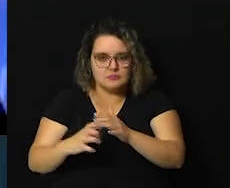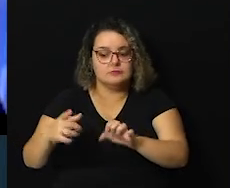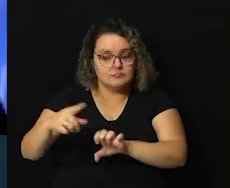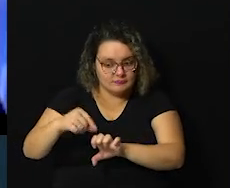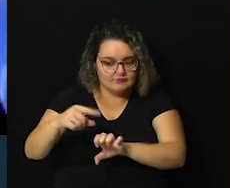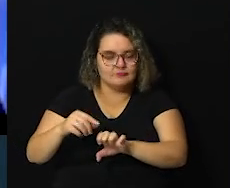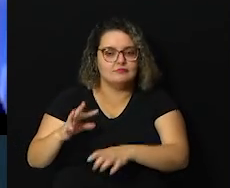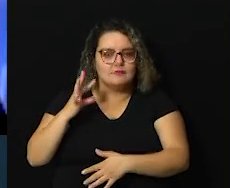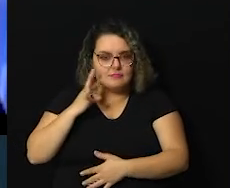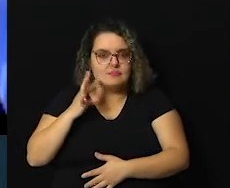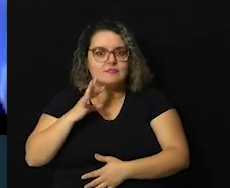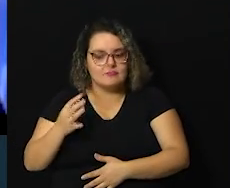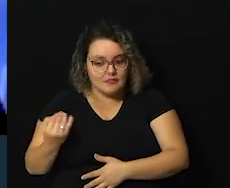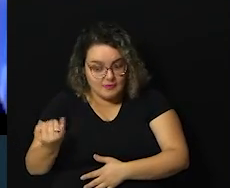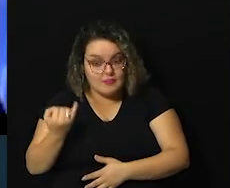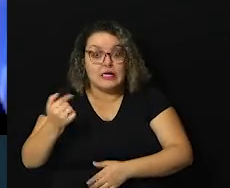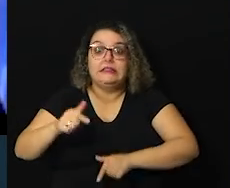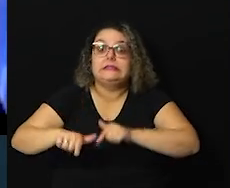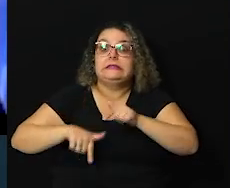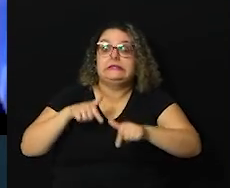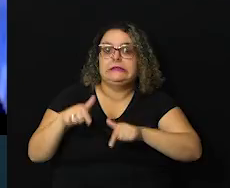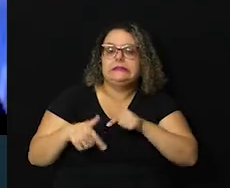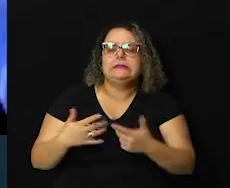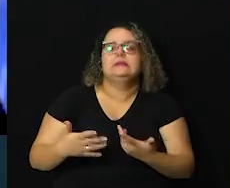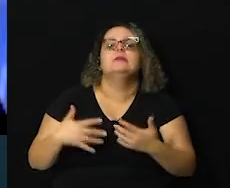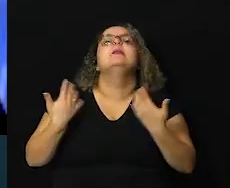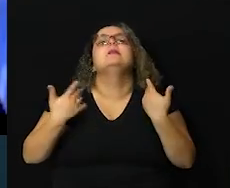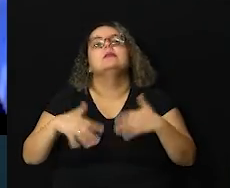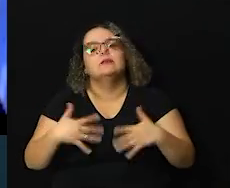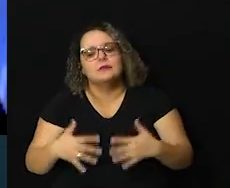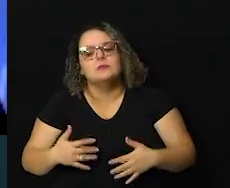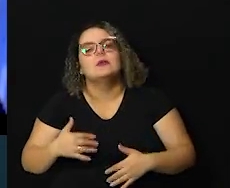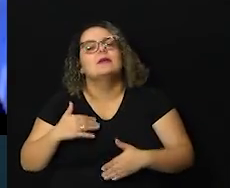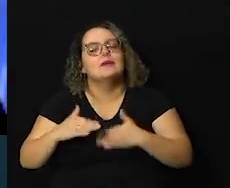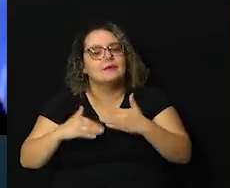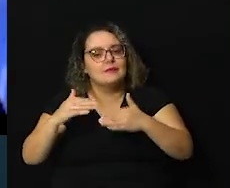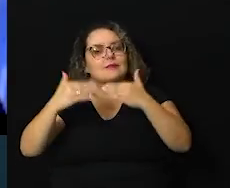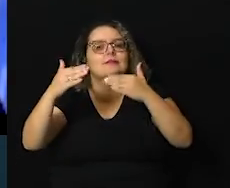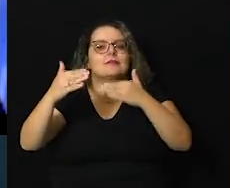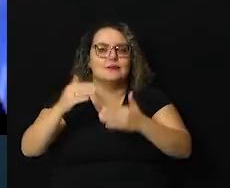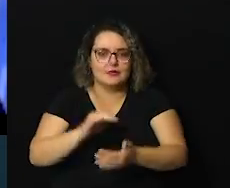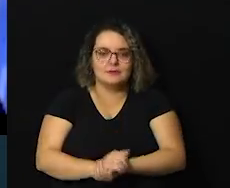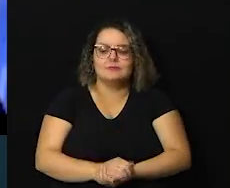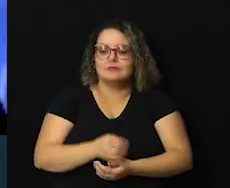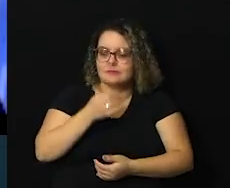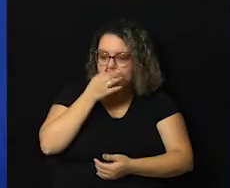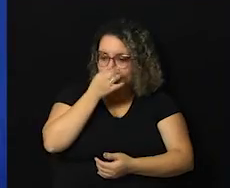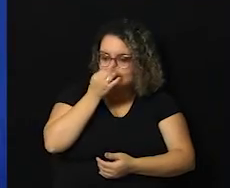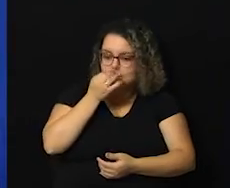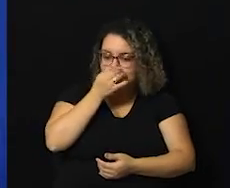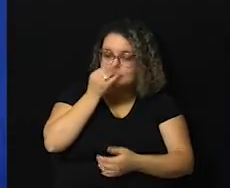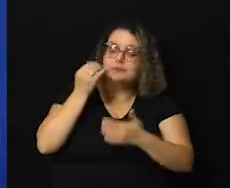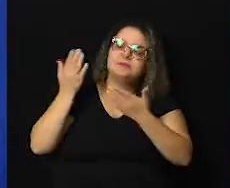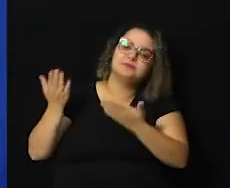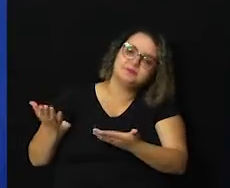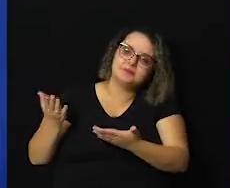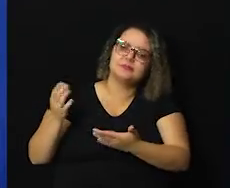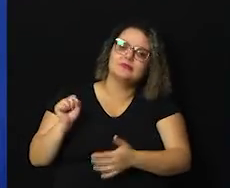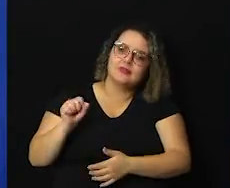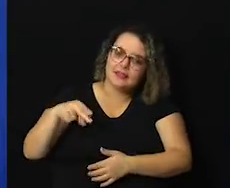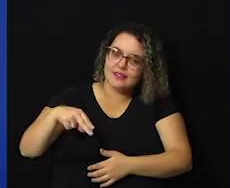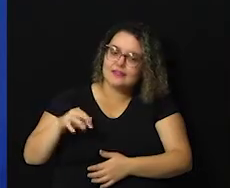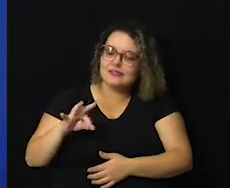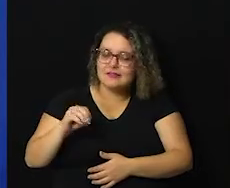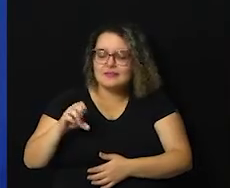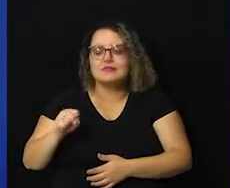área que é tão tão bacana tão trabalhosa mas também tá regando o fluxo bem interessante SJ